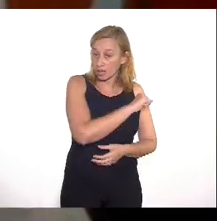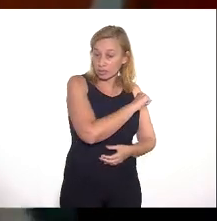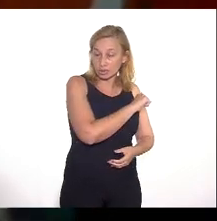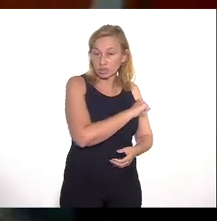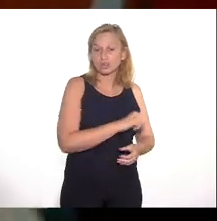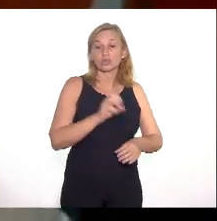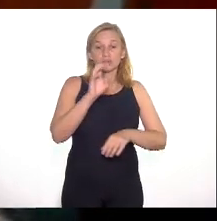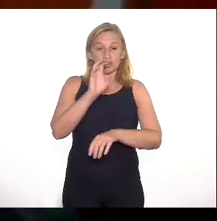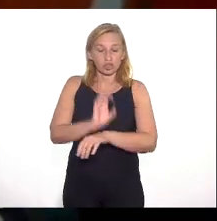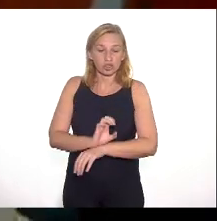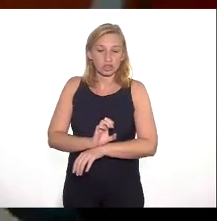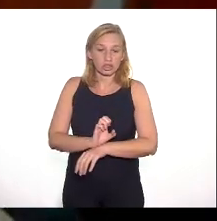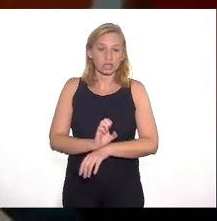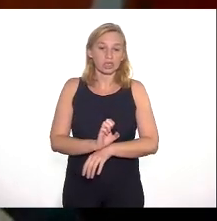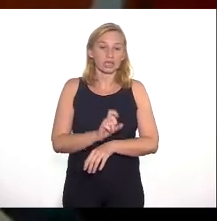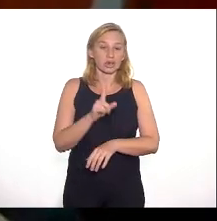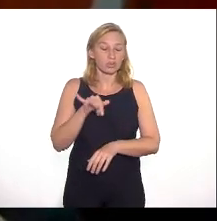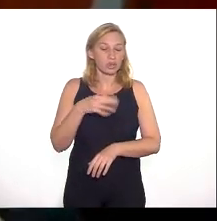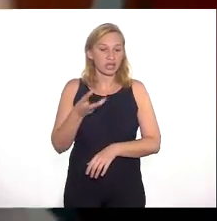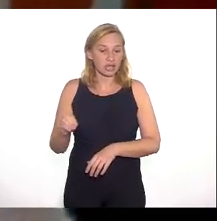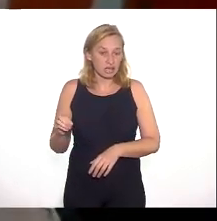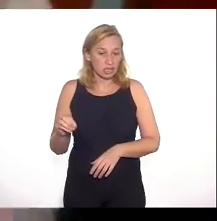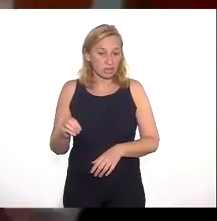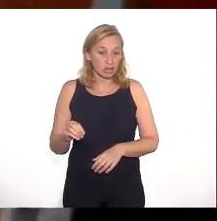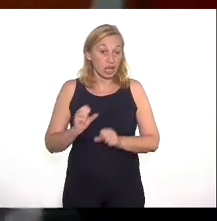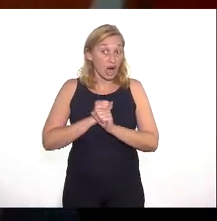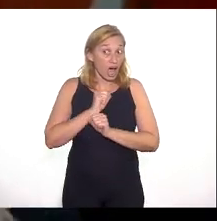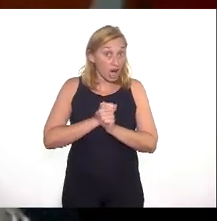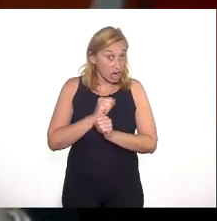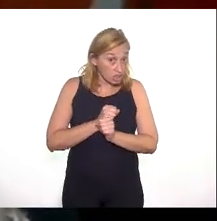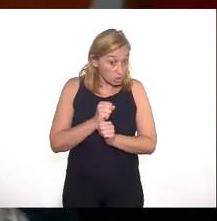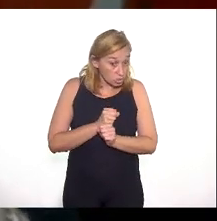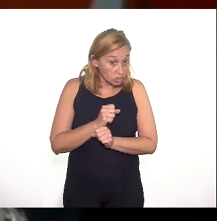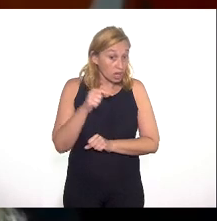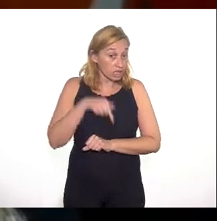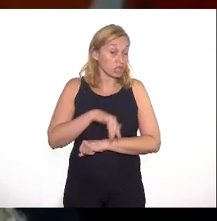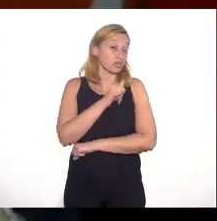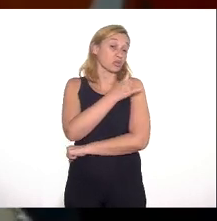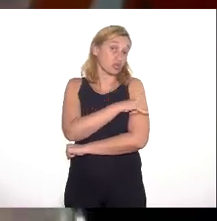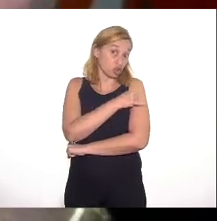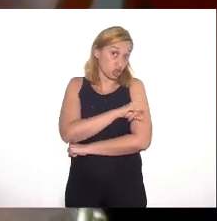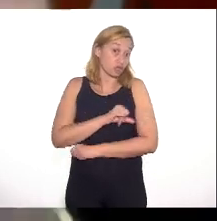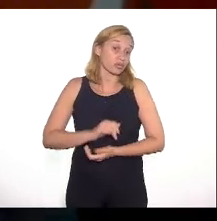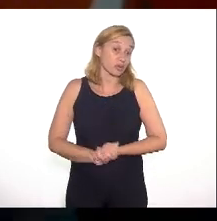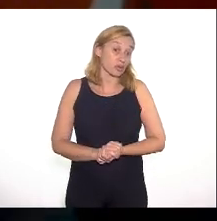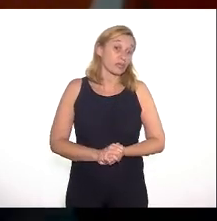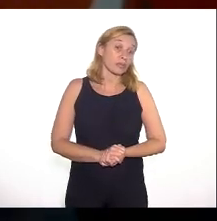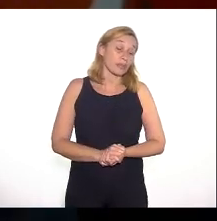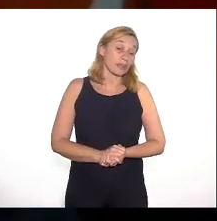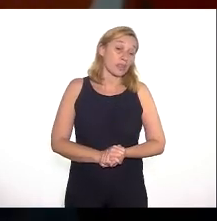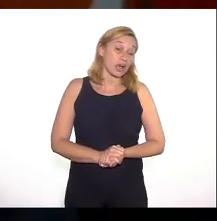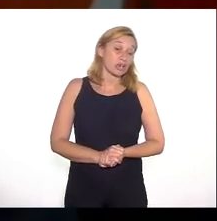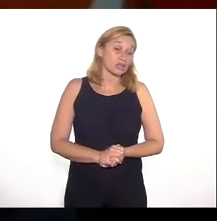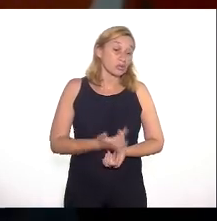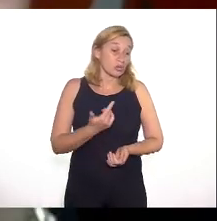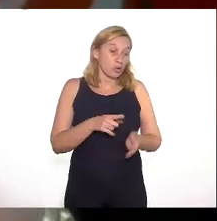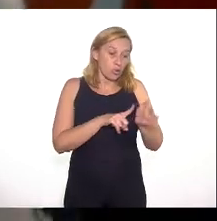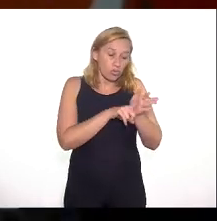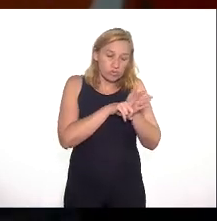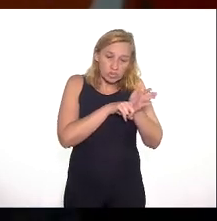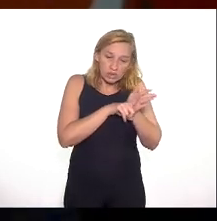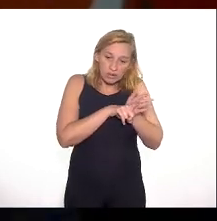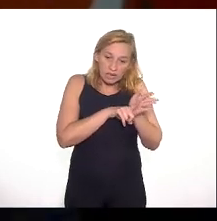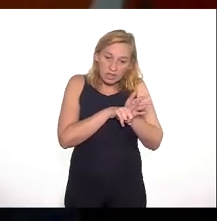do estado das liquidações existentes há décadas aqui no Rio de Janeiro, com apuração de irregularidades